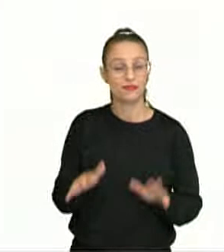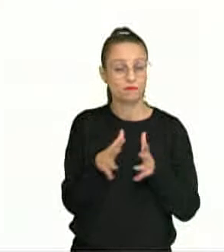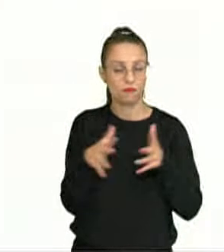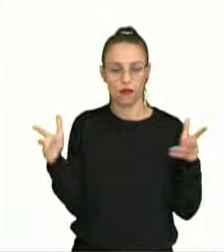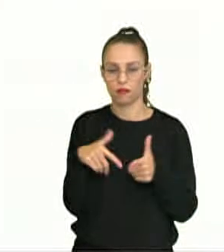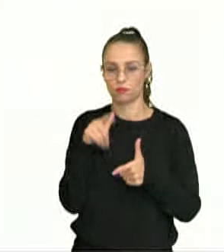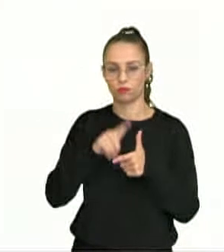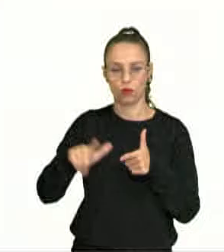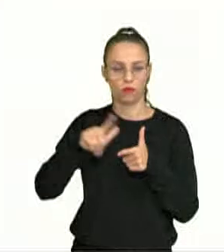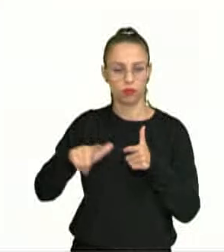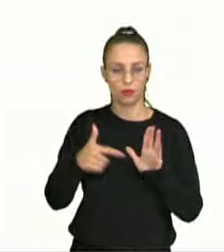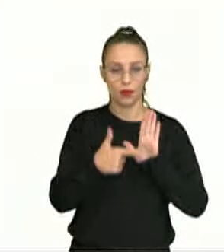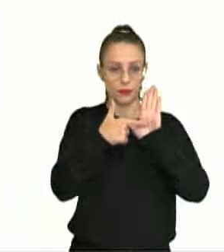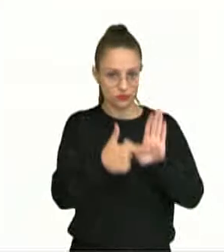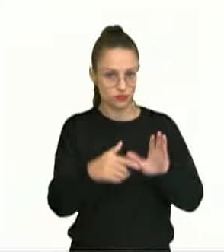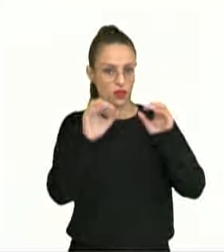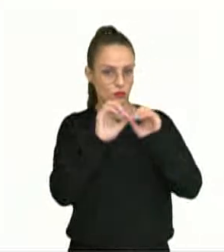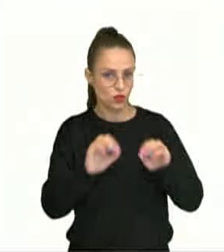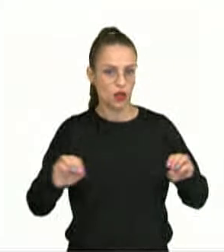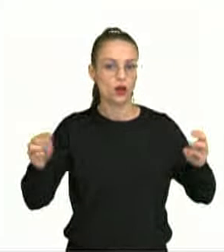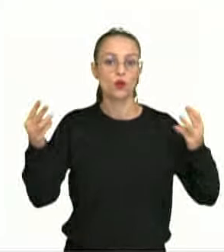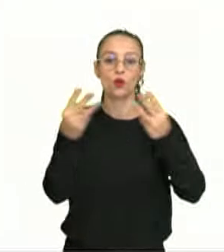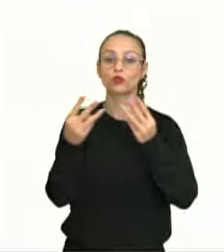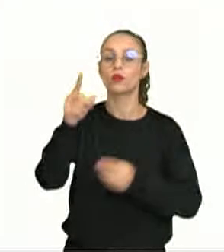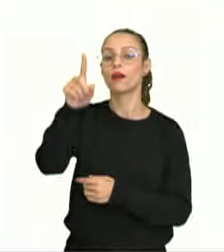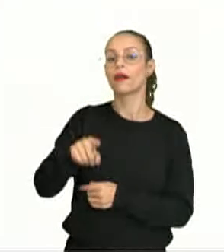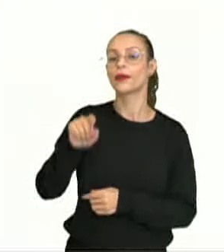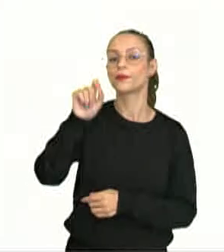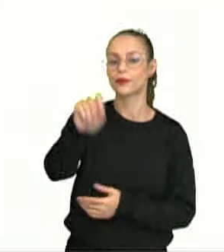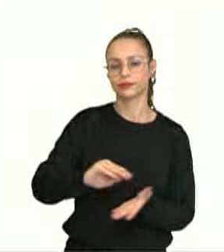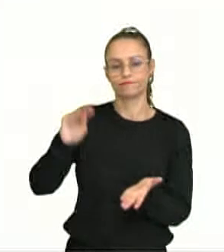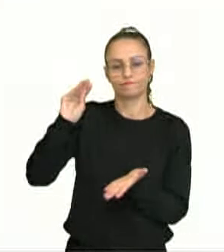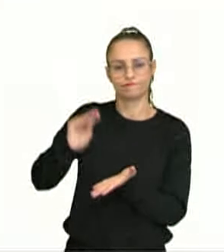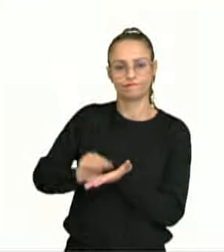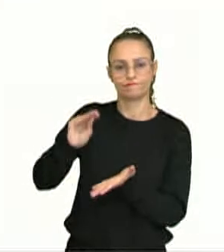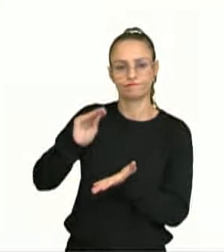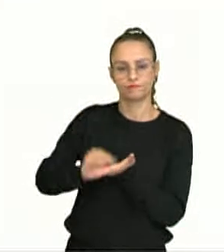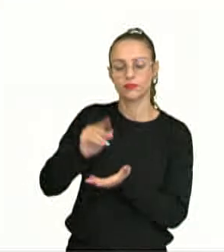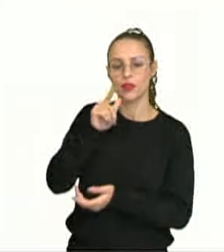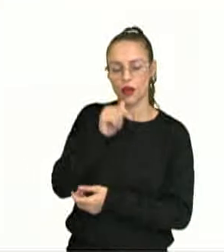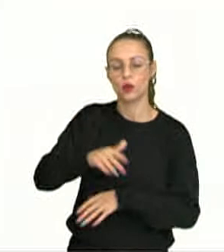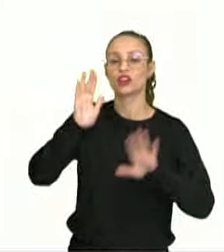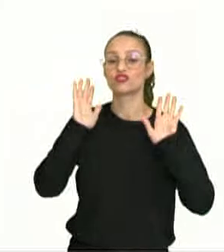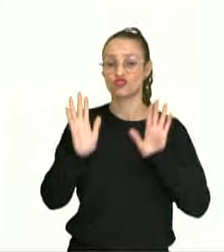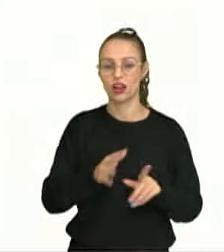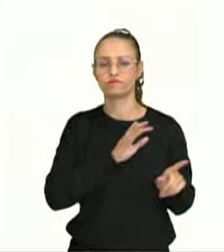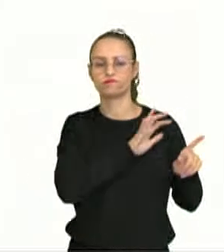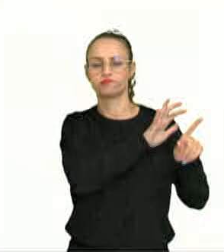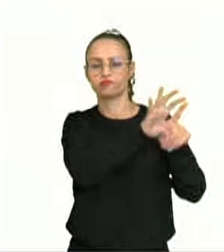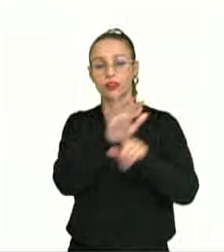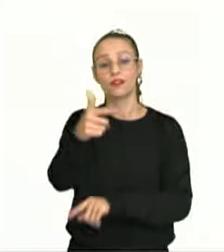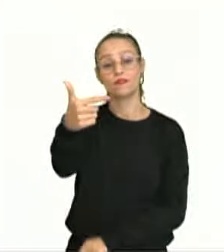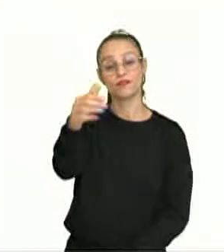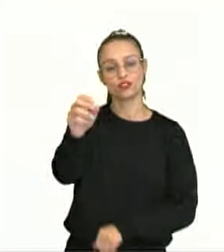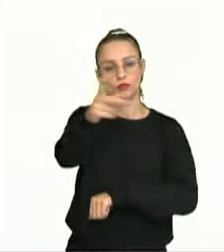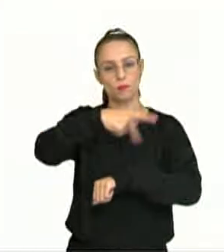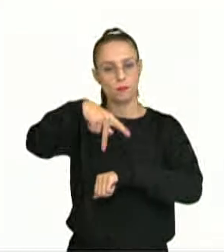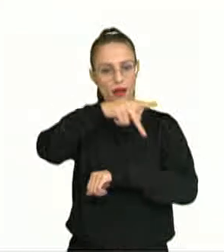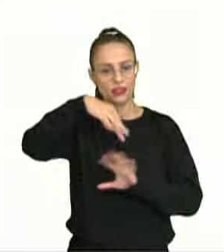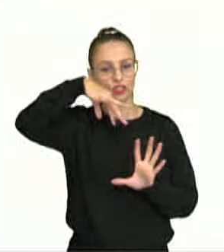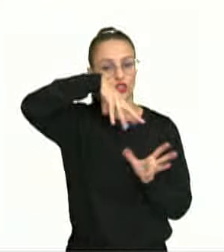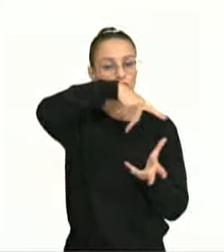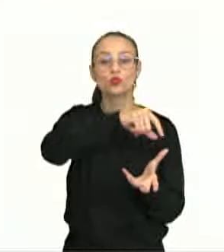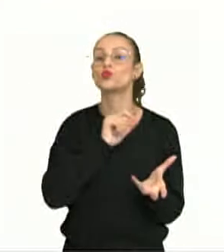problemas apresentados pela ONU é a escassez de água, que já atinge cerca de 20 países no mundo,